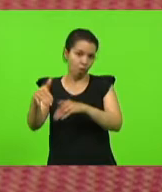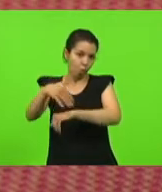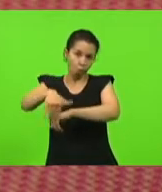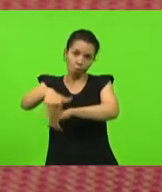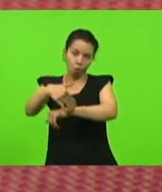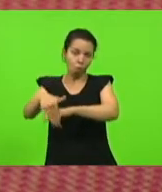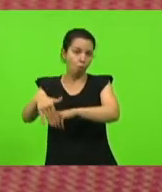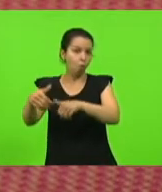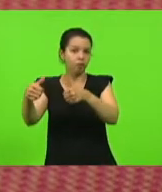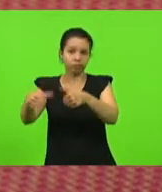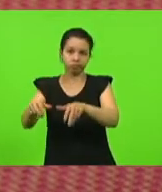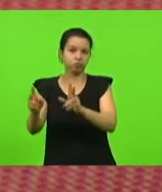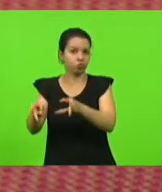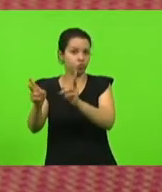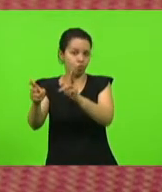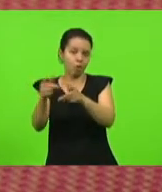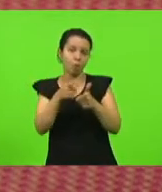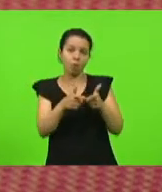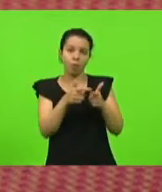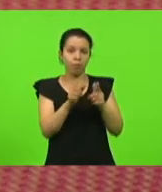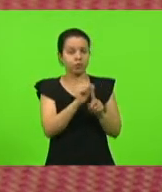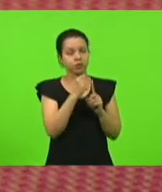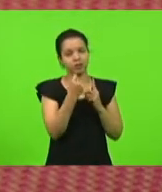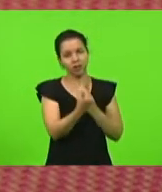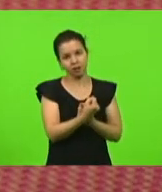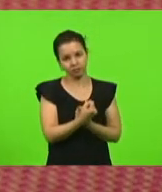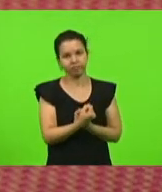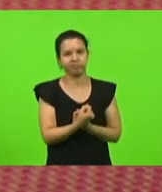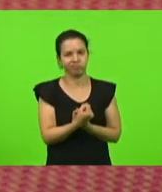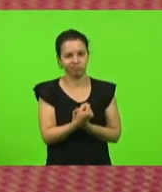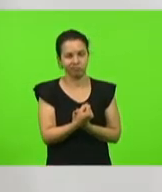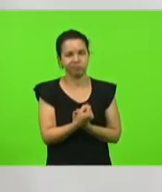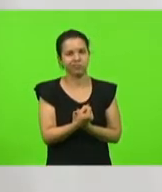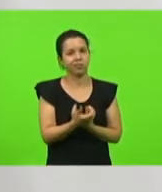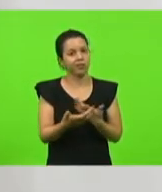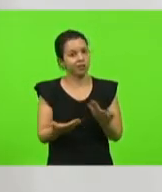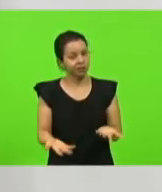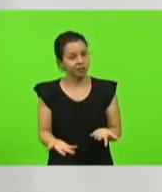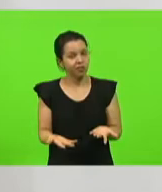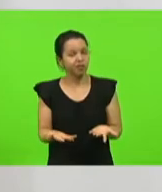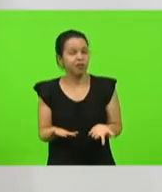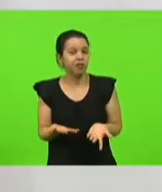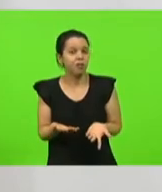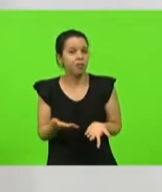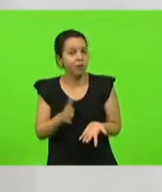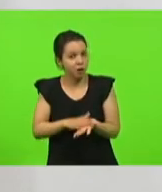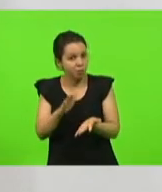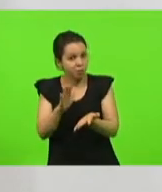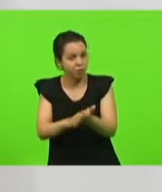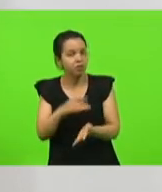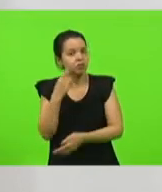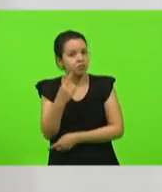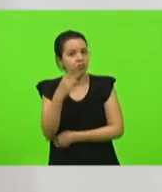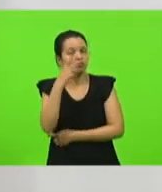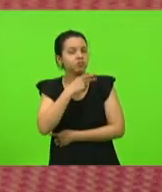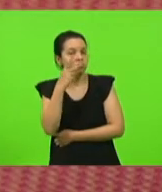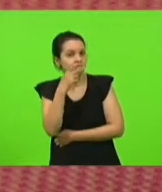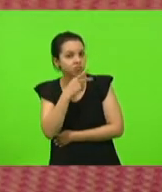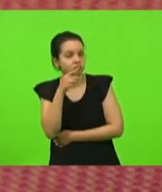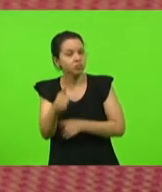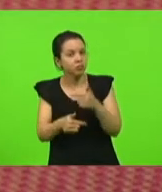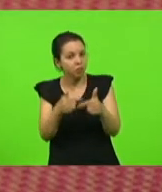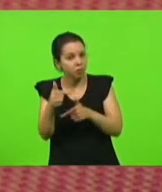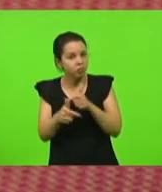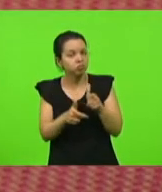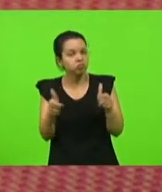criando problema para a sociedade. Parabéns, deputado Kennedy Nunes, pelo seu trabalho e pela grandeza e pelo que tem